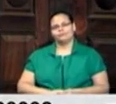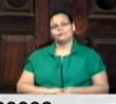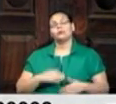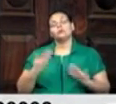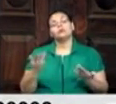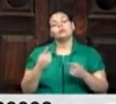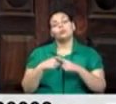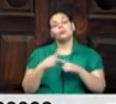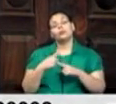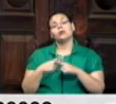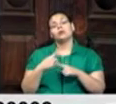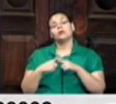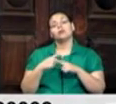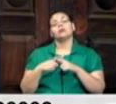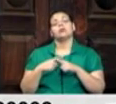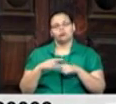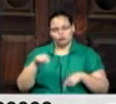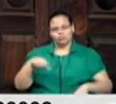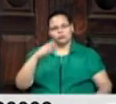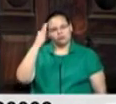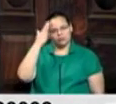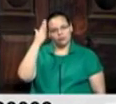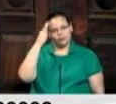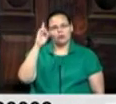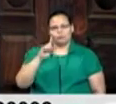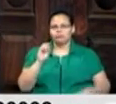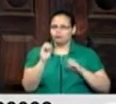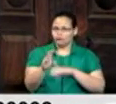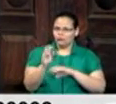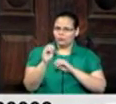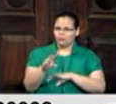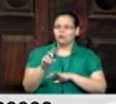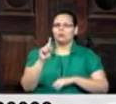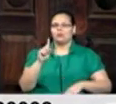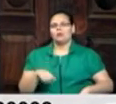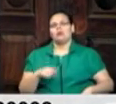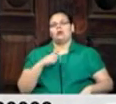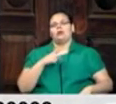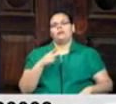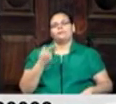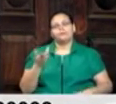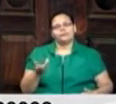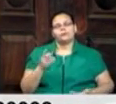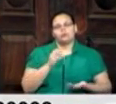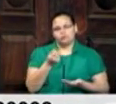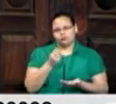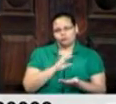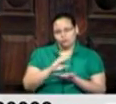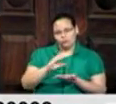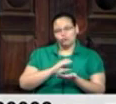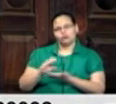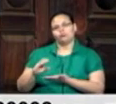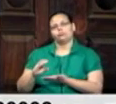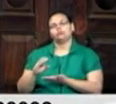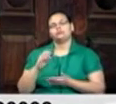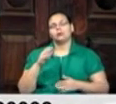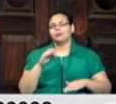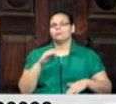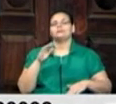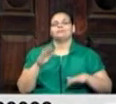E por que estamos isso? Se nós sabemos que a educação depende de recurso público, a educação depende